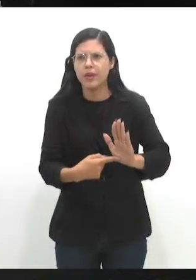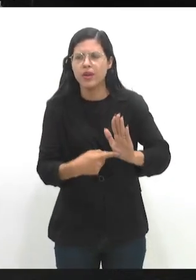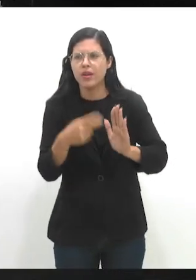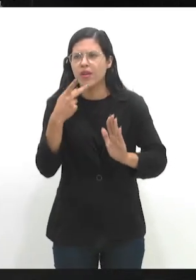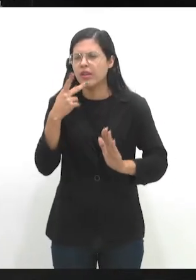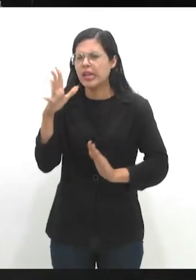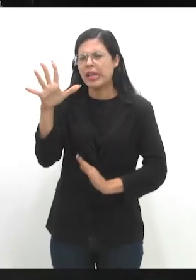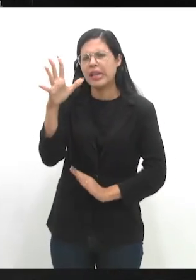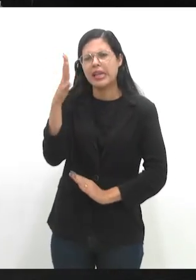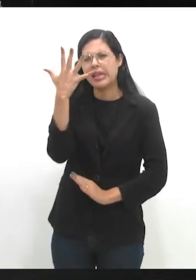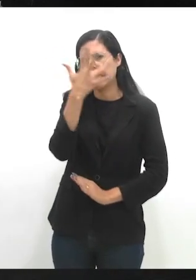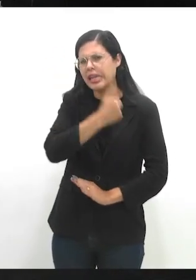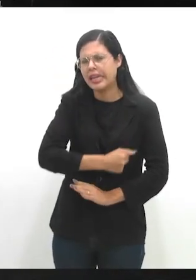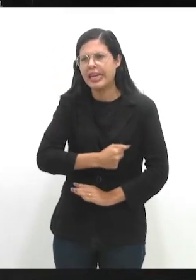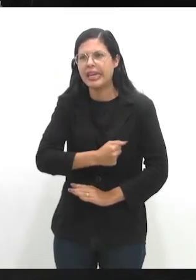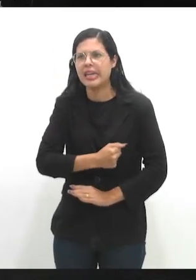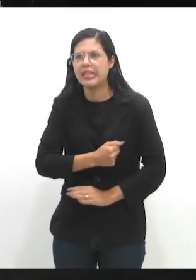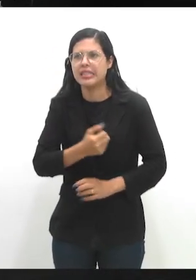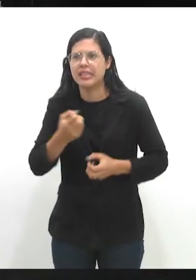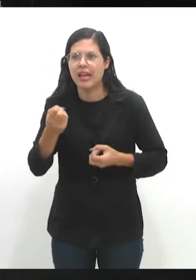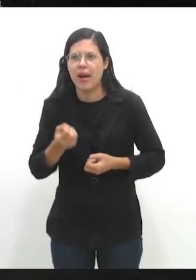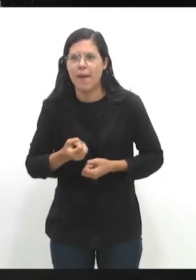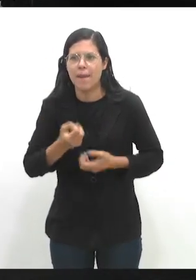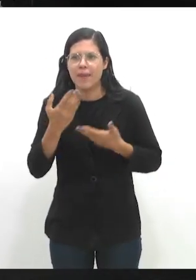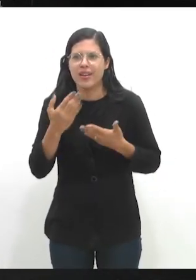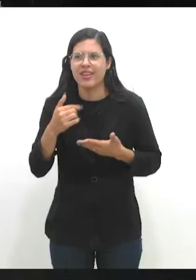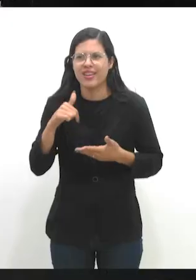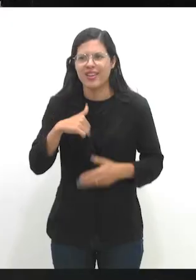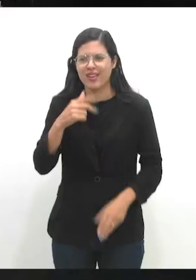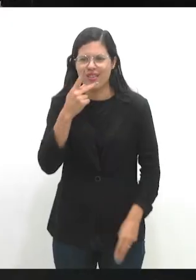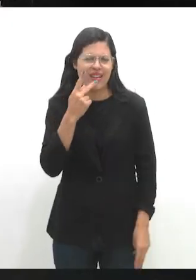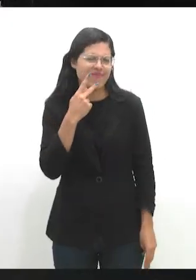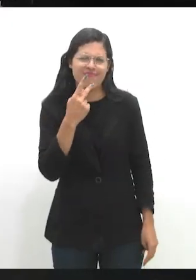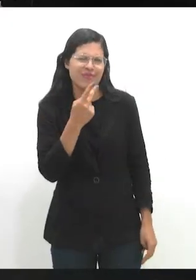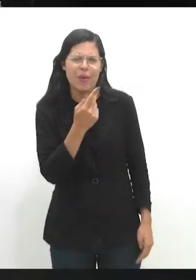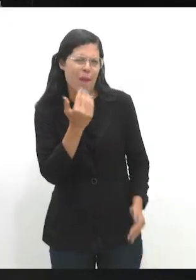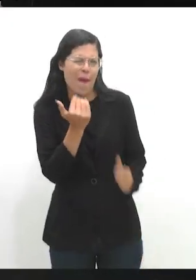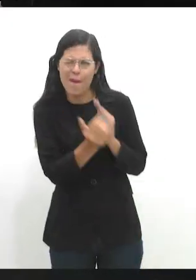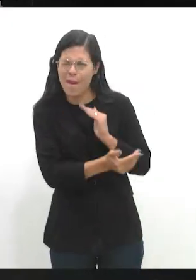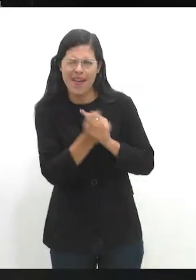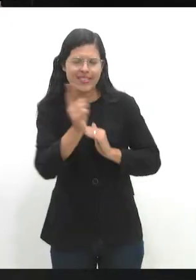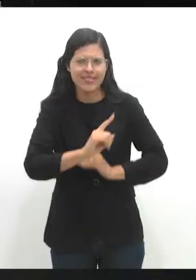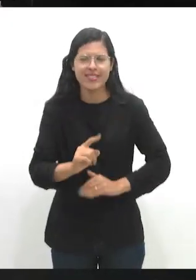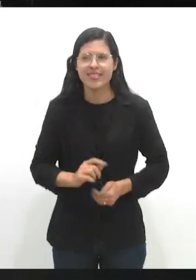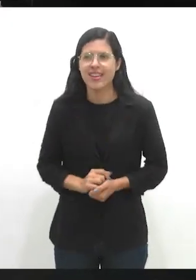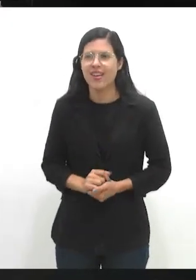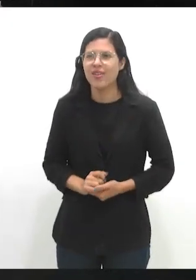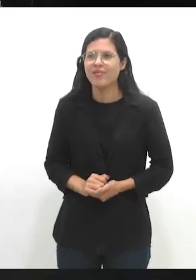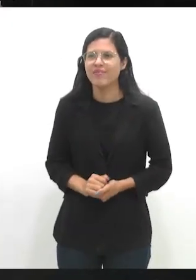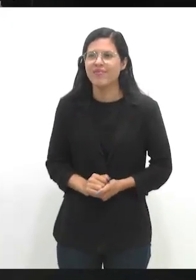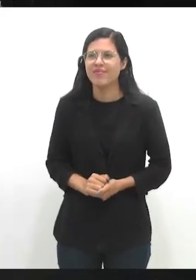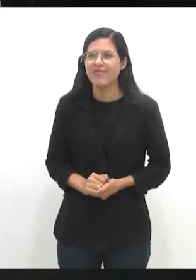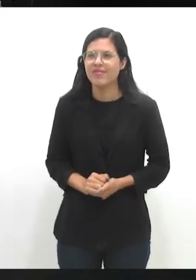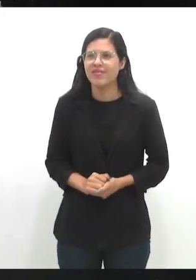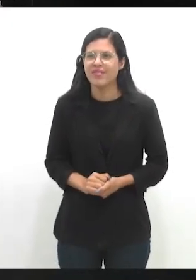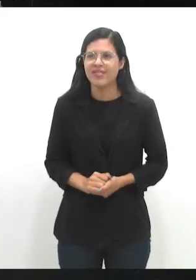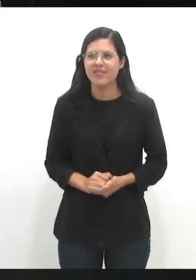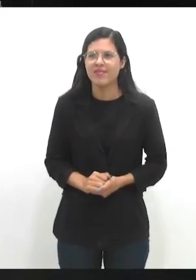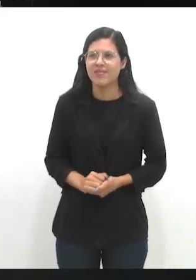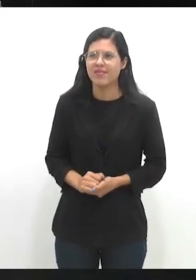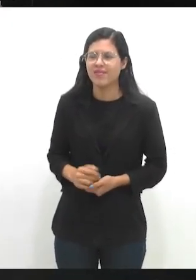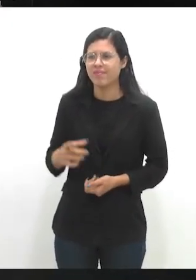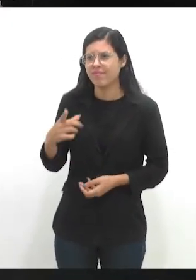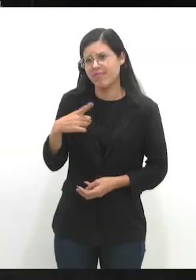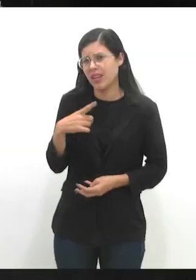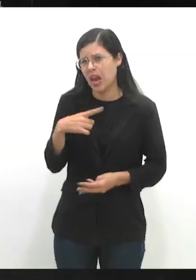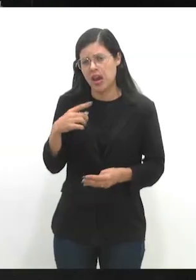linda, poética, ele olhava para mim, eu acho uma canastrona. Então, não adianta que existe isso, ou bate ou